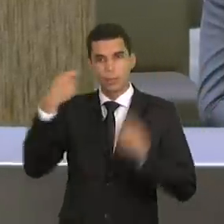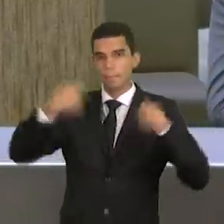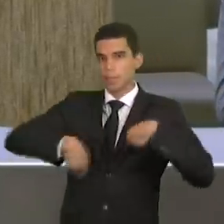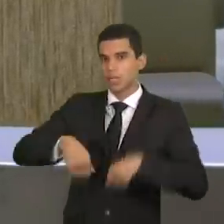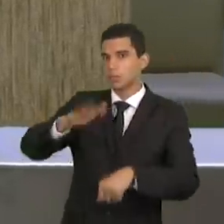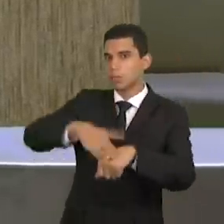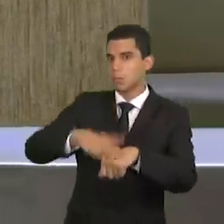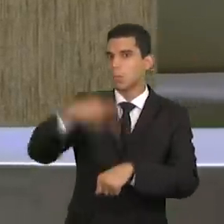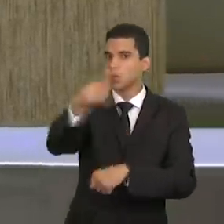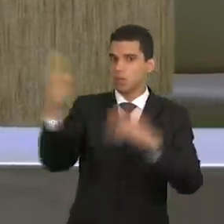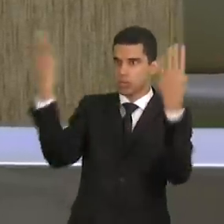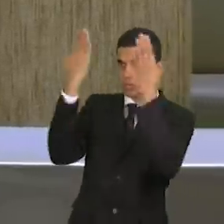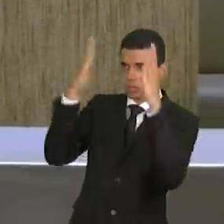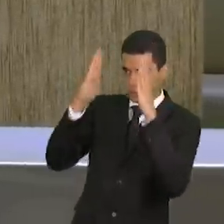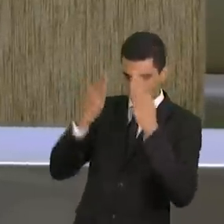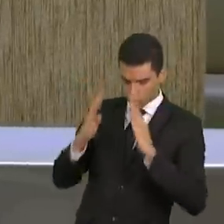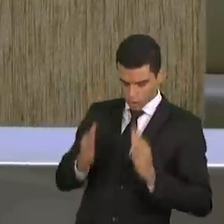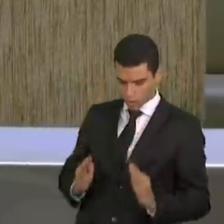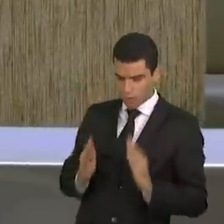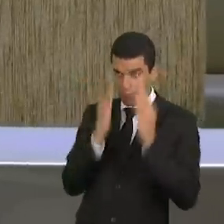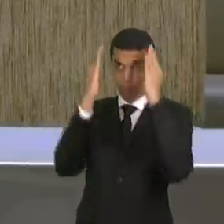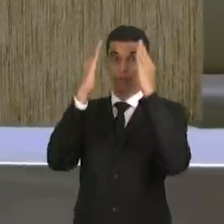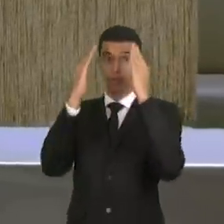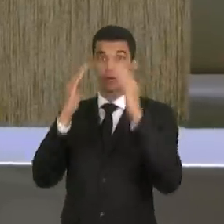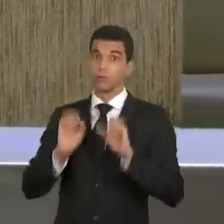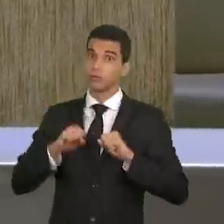mesmos, se permaneceis na fé.